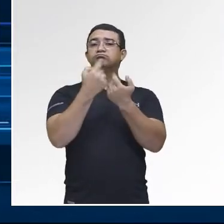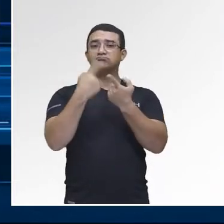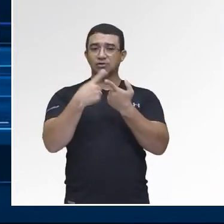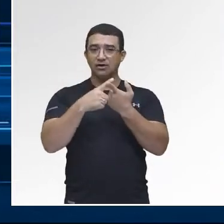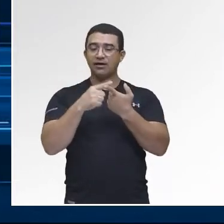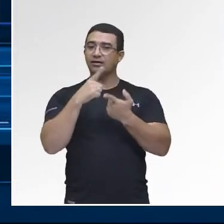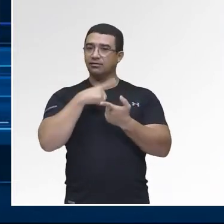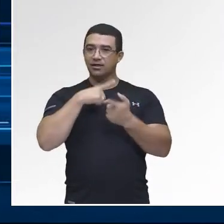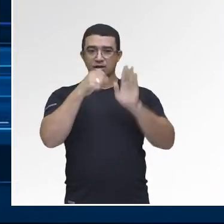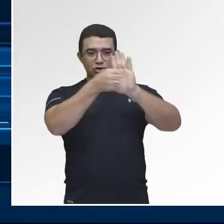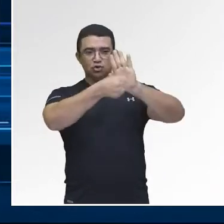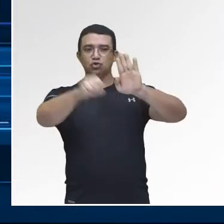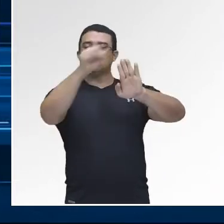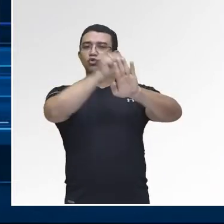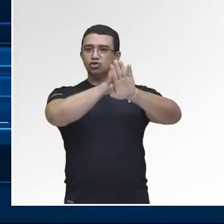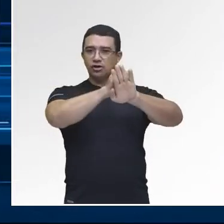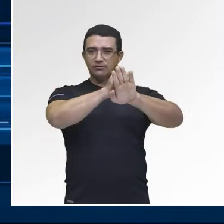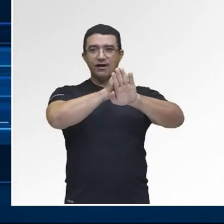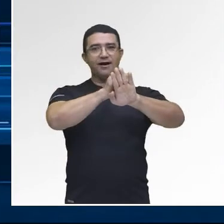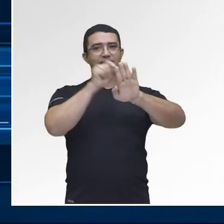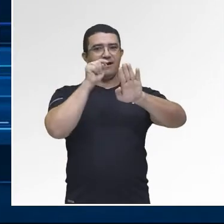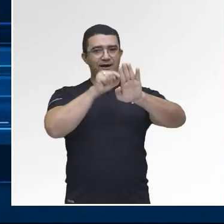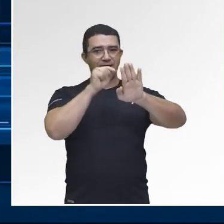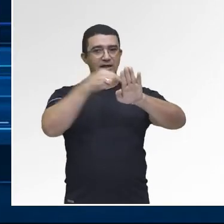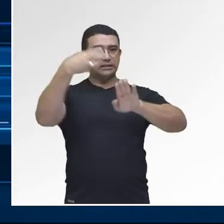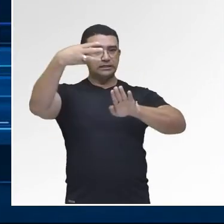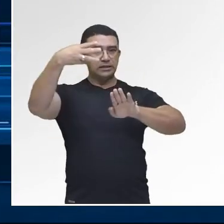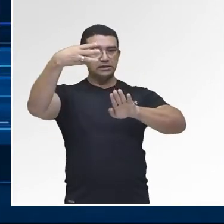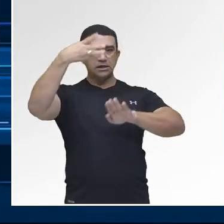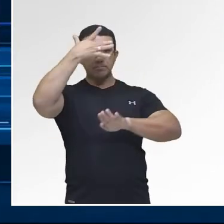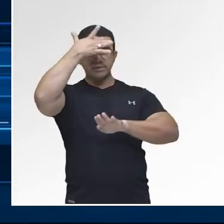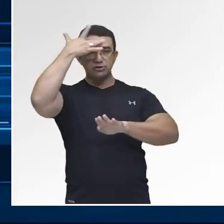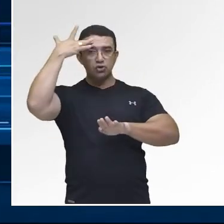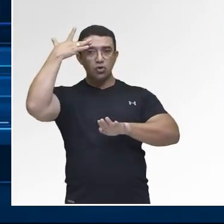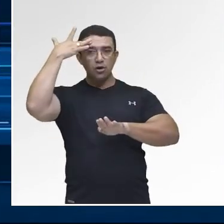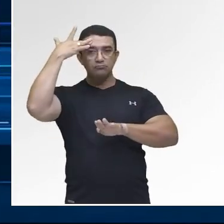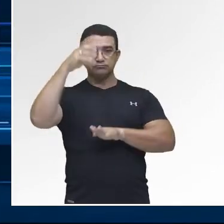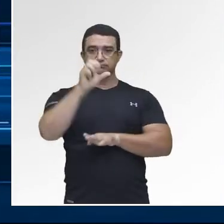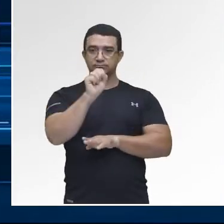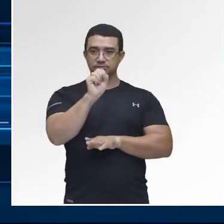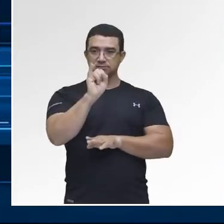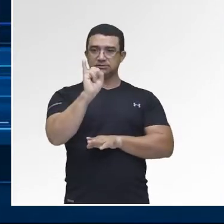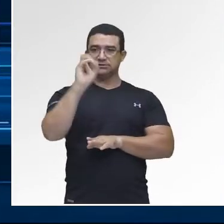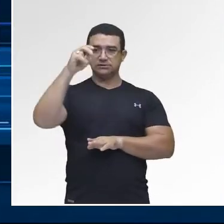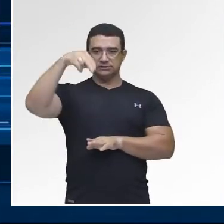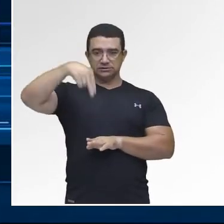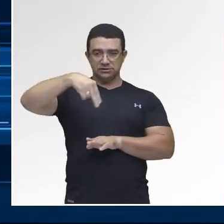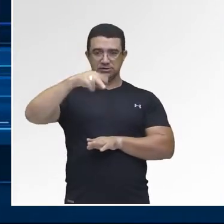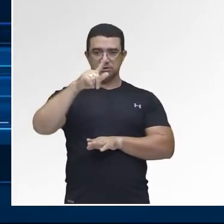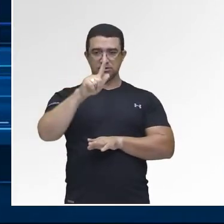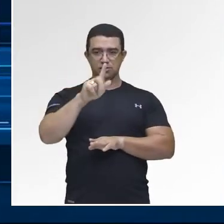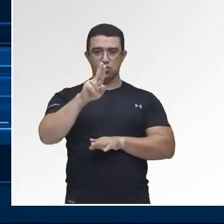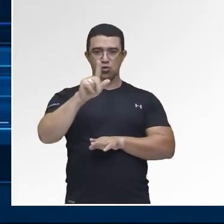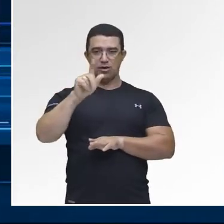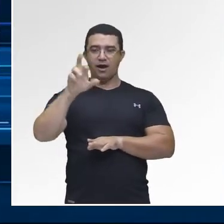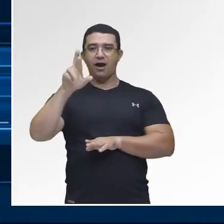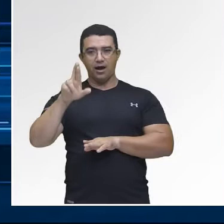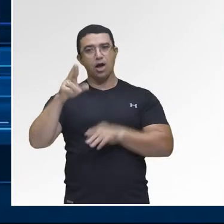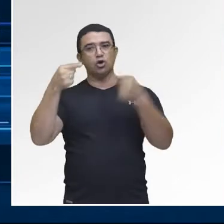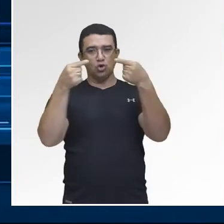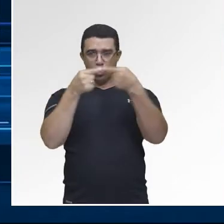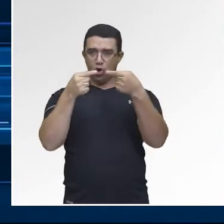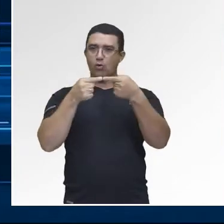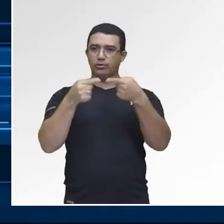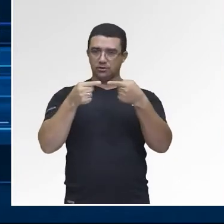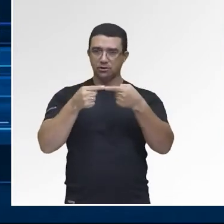um sujeito, terceira pessoa do singular, o he. Então, o terceira pessoa do singular exige